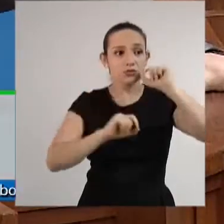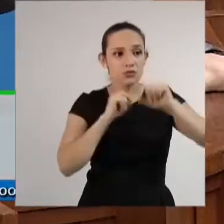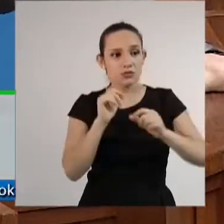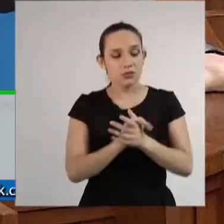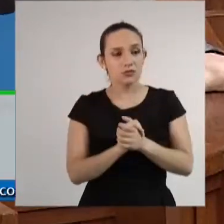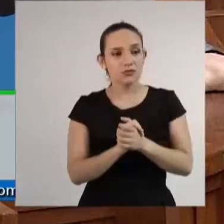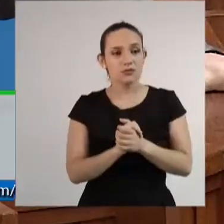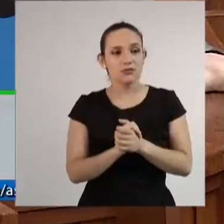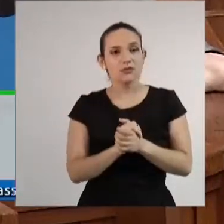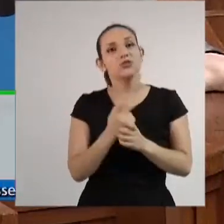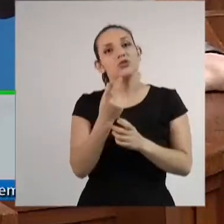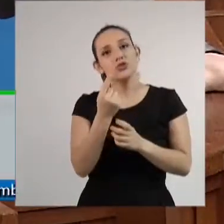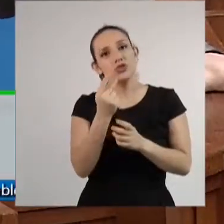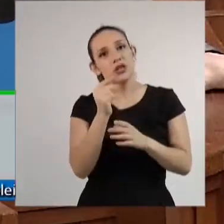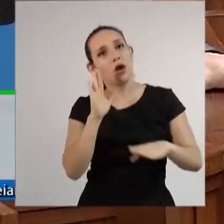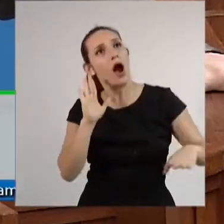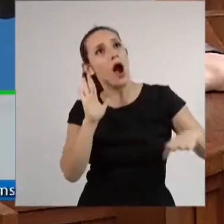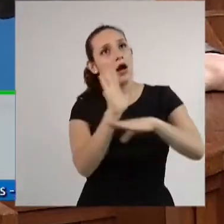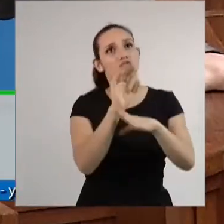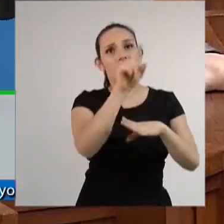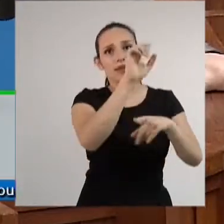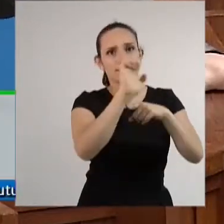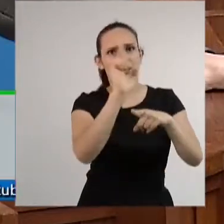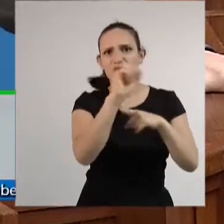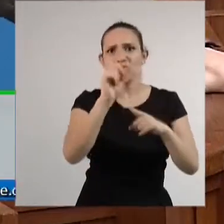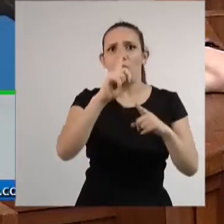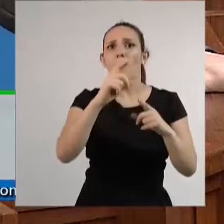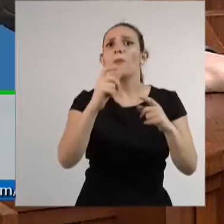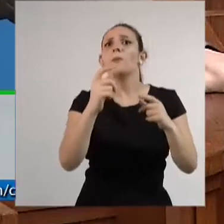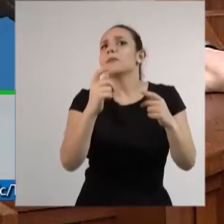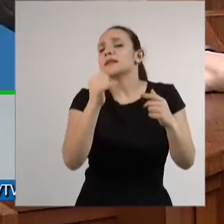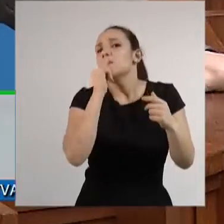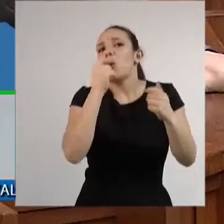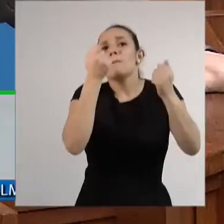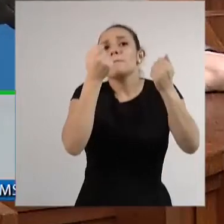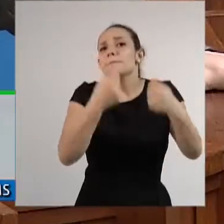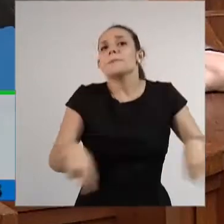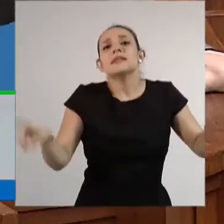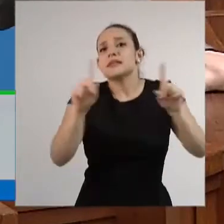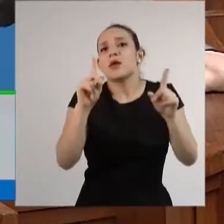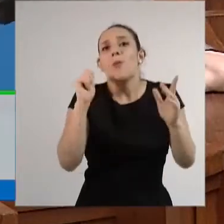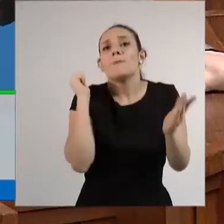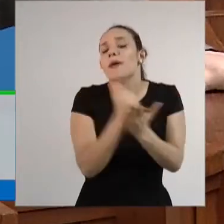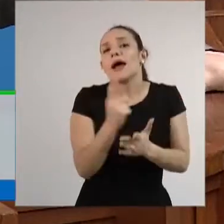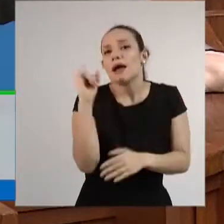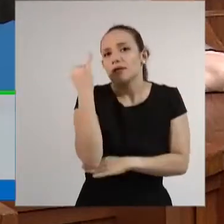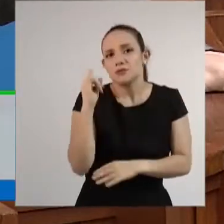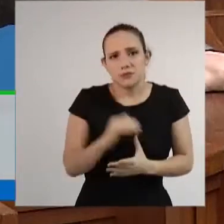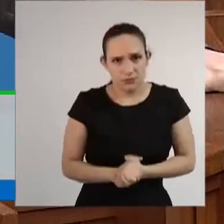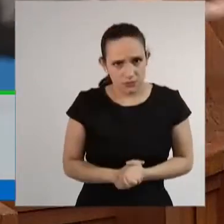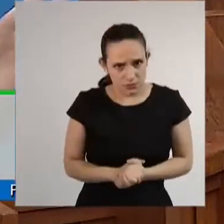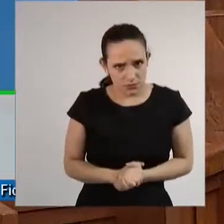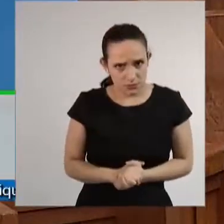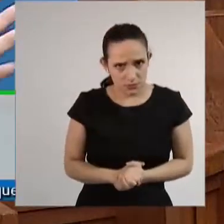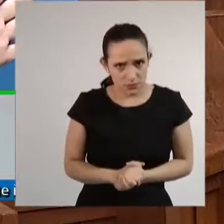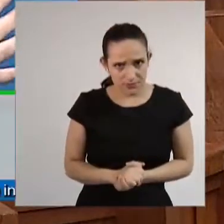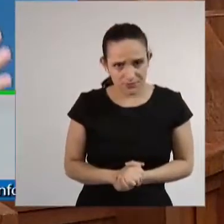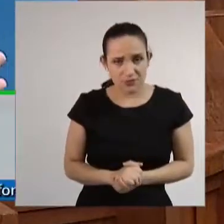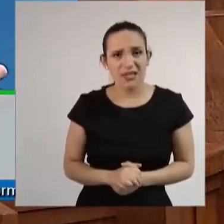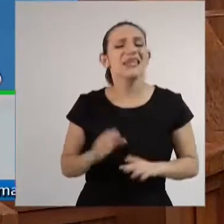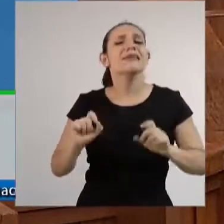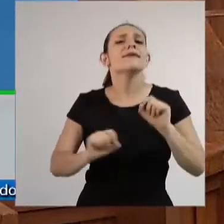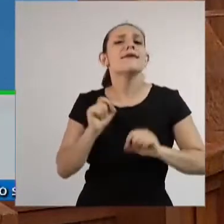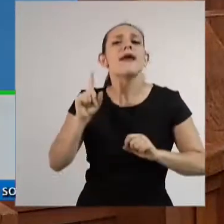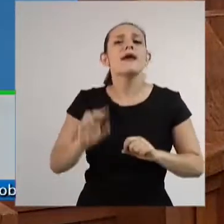a desoneração das empresas estabelecidas naquele estado. Quem tem que cumprir com o papel de incentivo é o Tesouro Nacional. É isso que ocorre